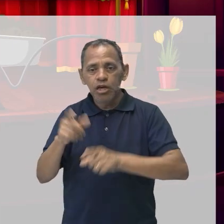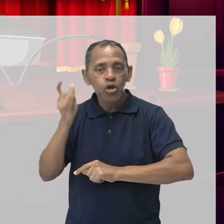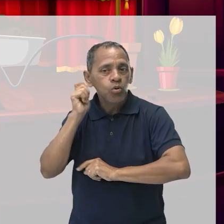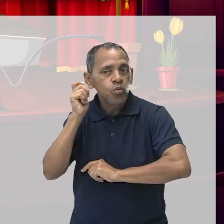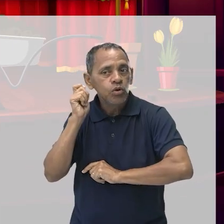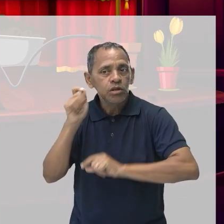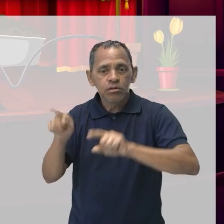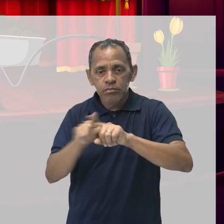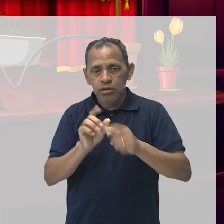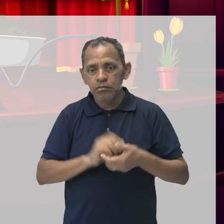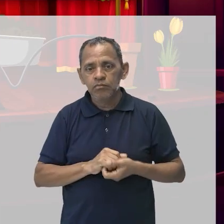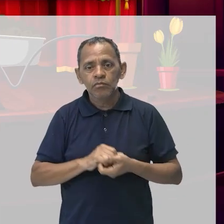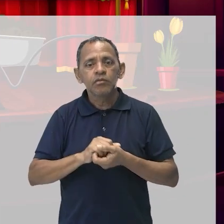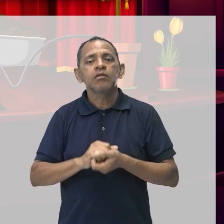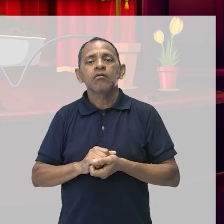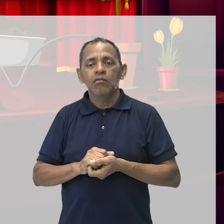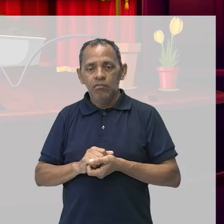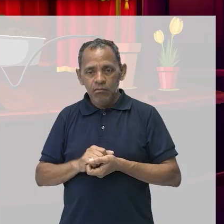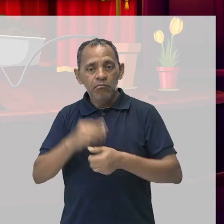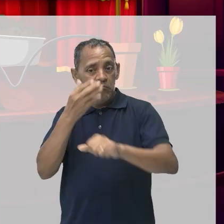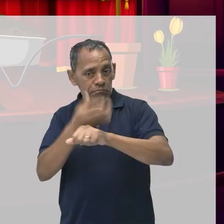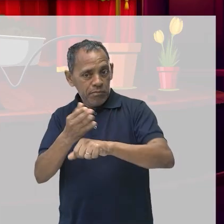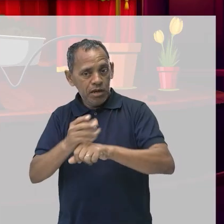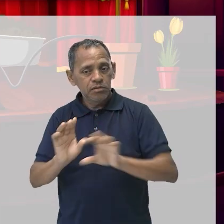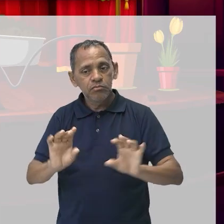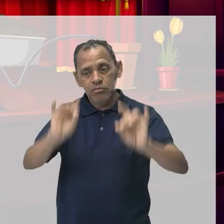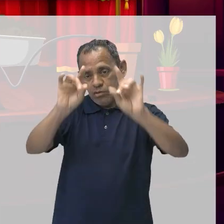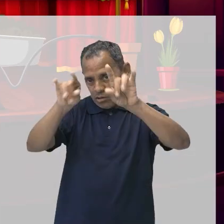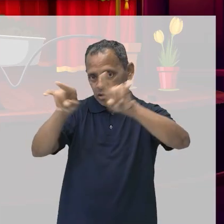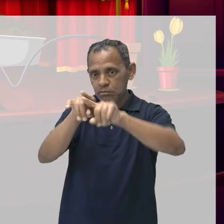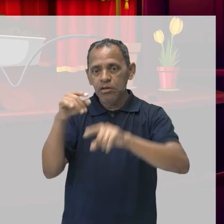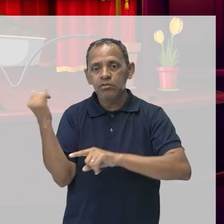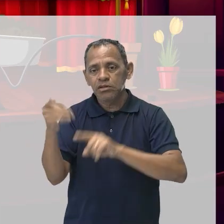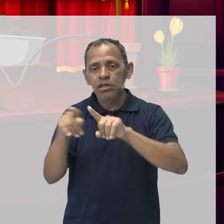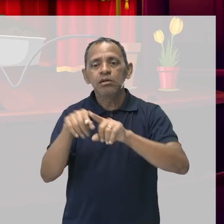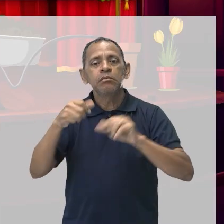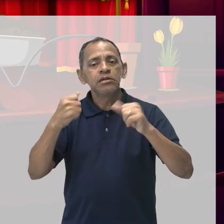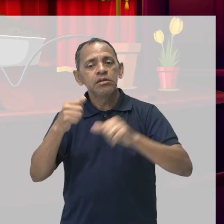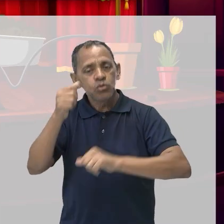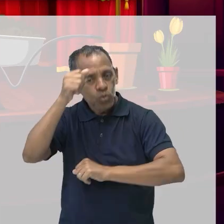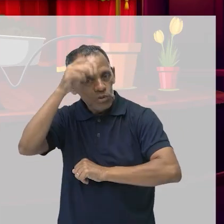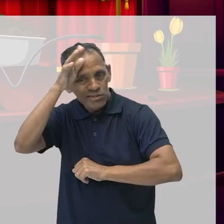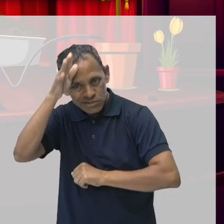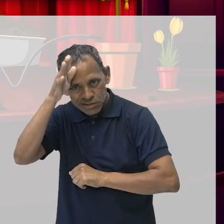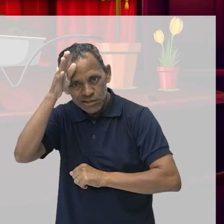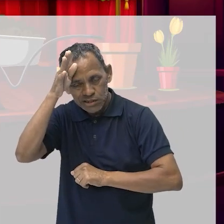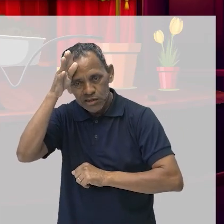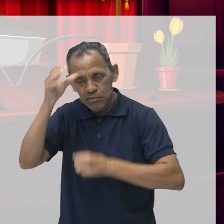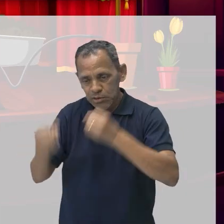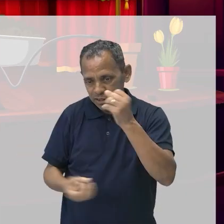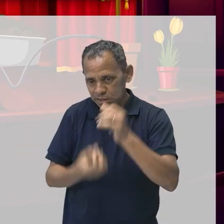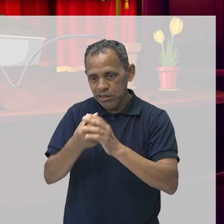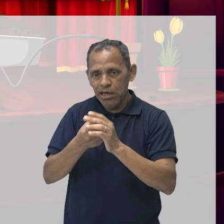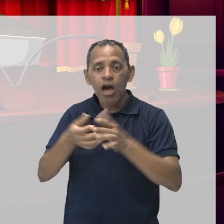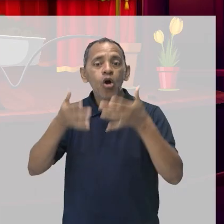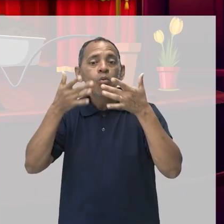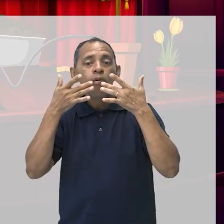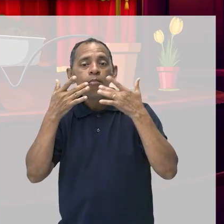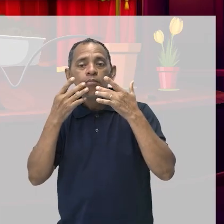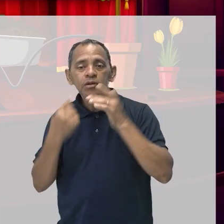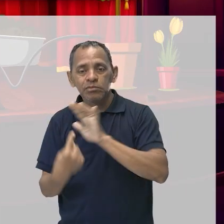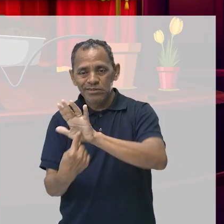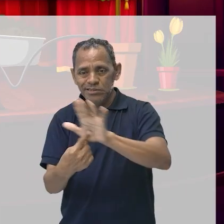aí o vocabulário essencial que nós precisamos conhecer para construir uma peça teatral, uma